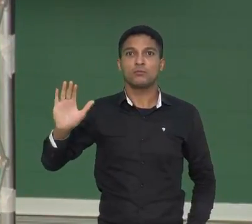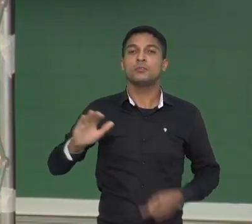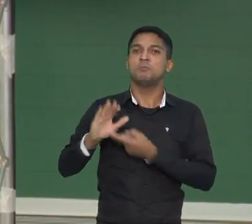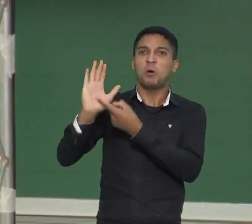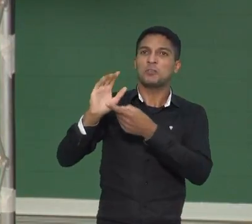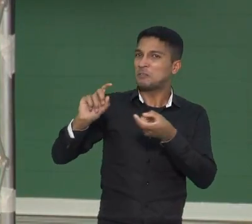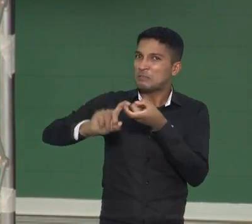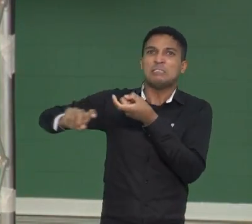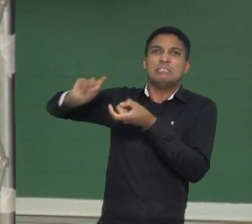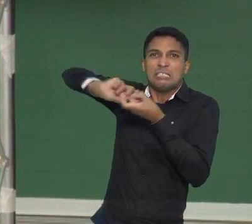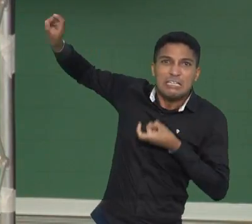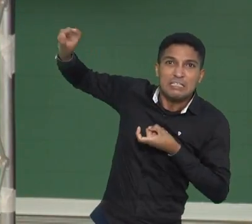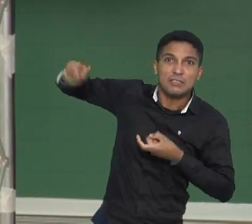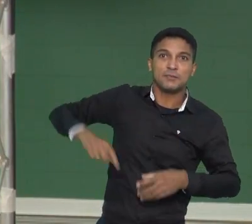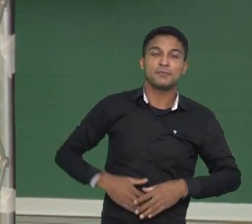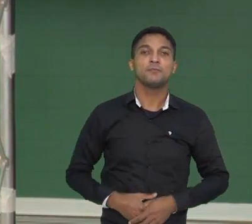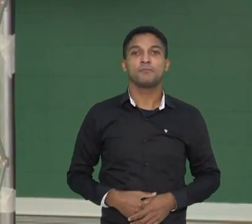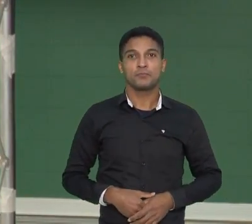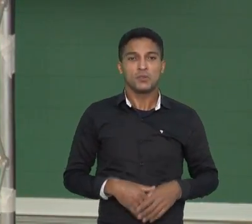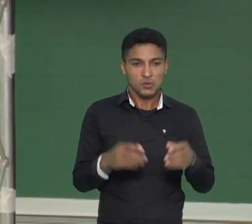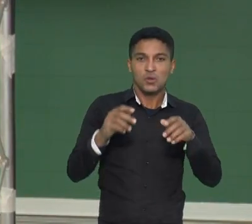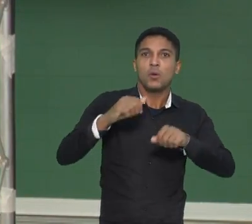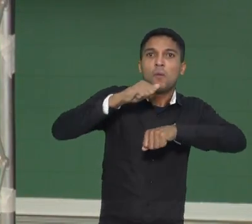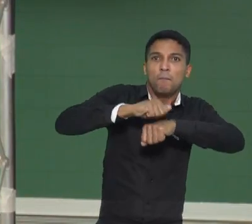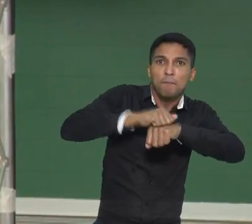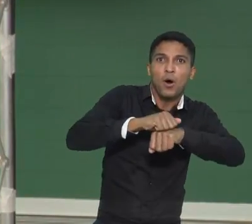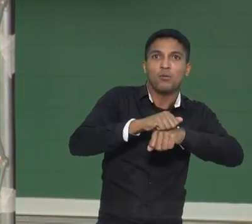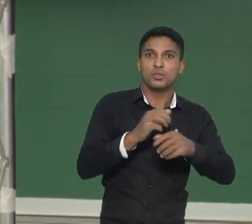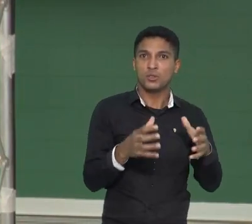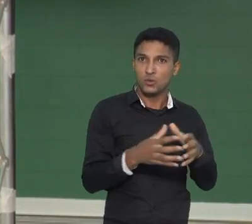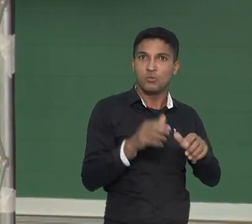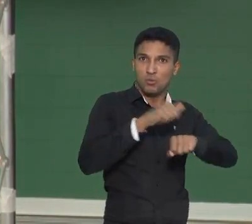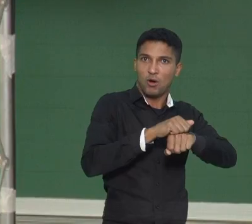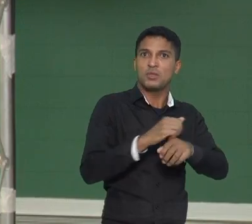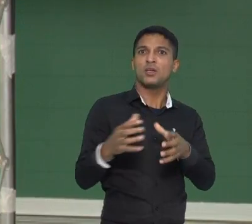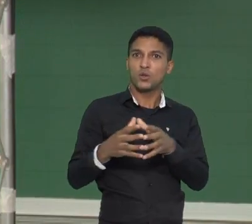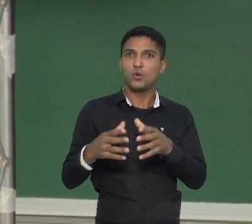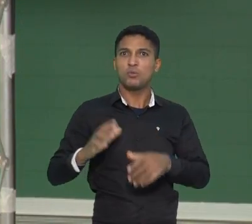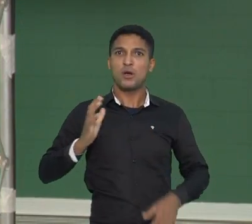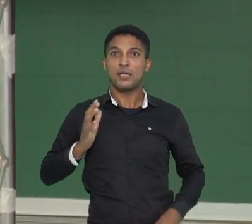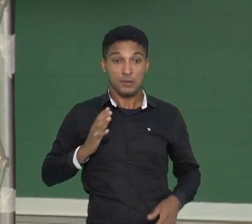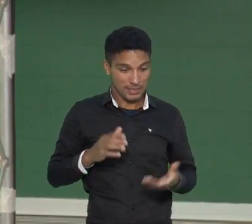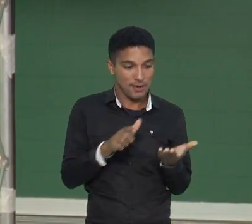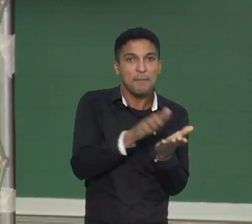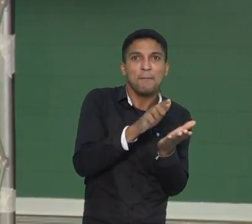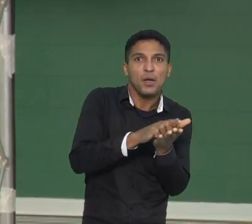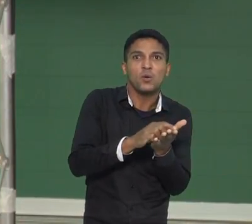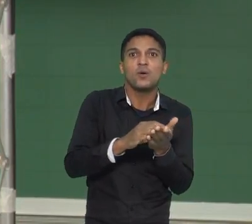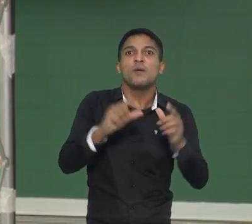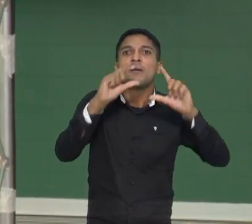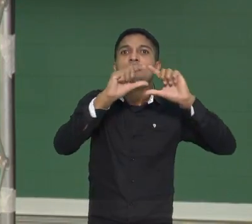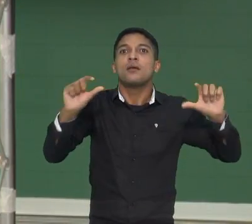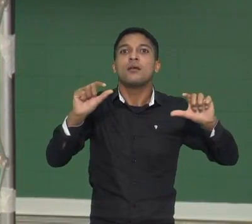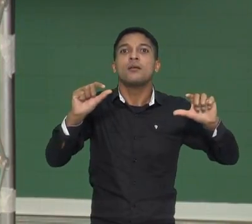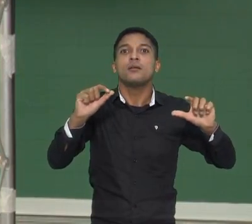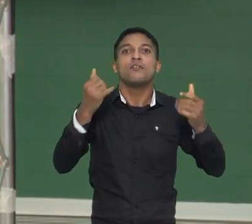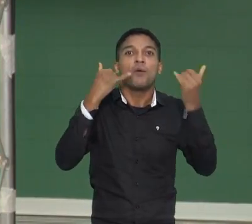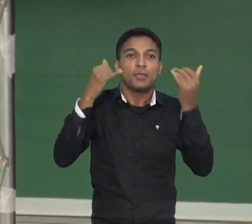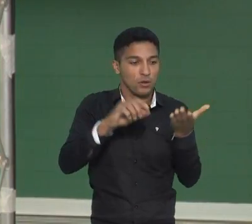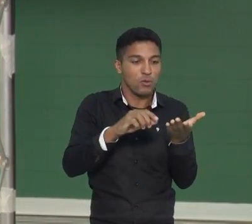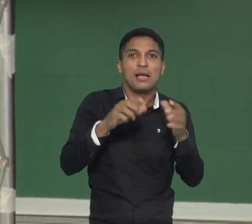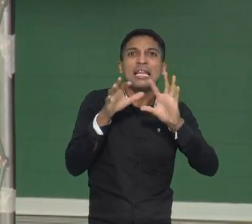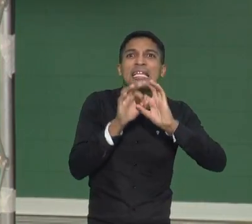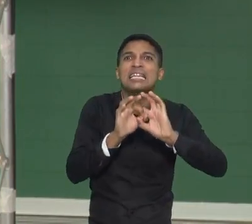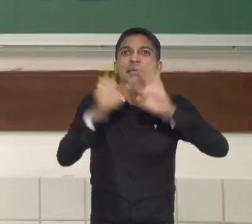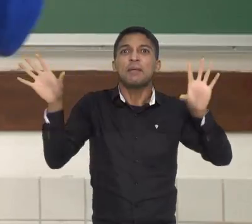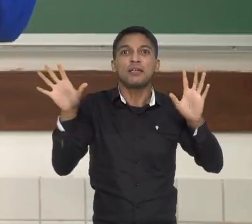grupos sociais, tanto pobres quanto ricos, o que eles faziam? Eles escreviam ali uma mensagem, certo? De